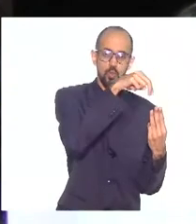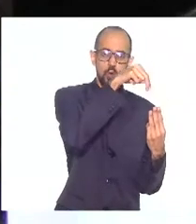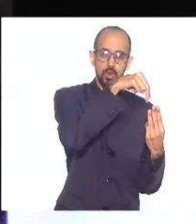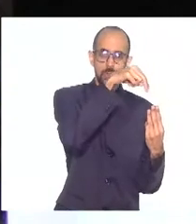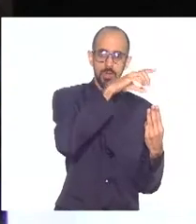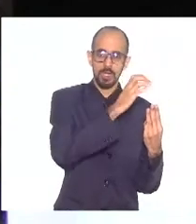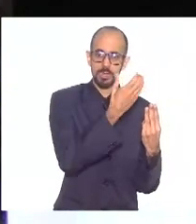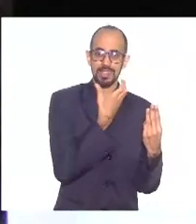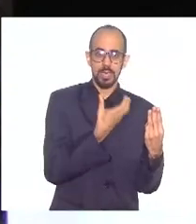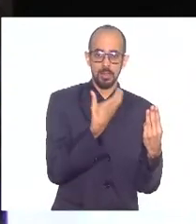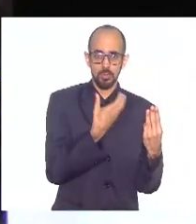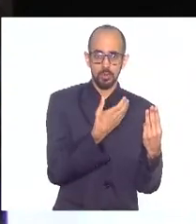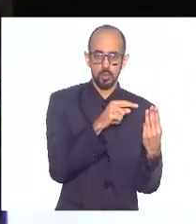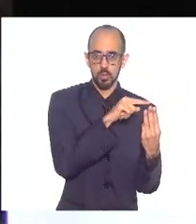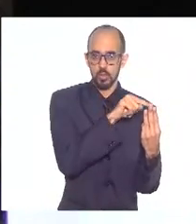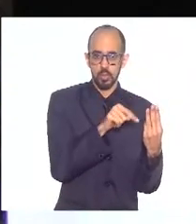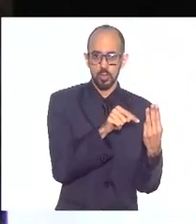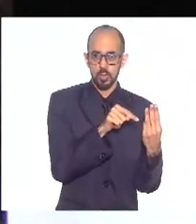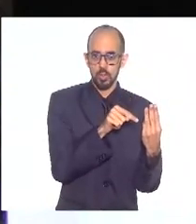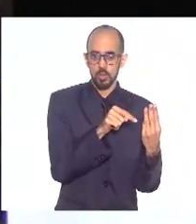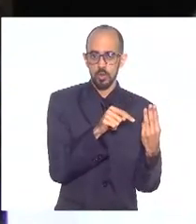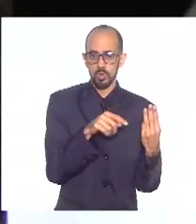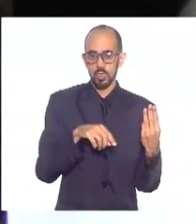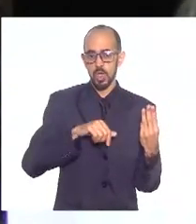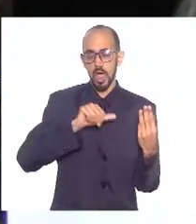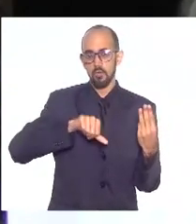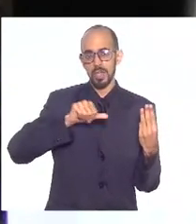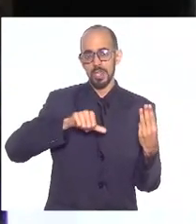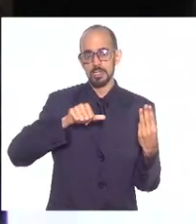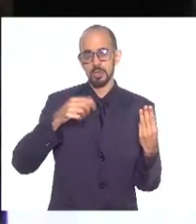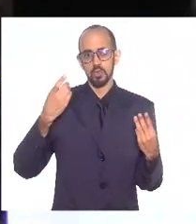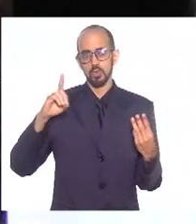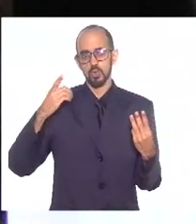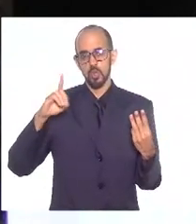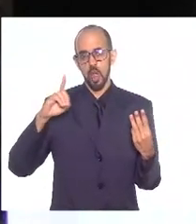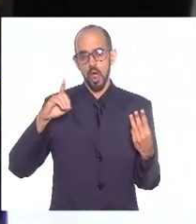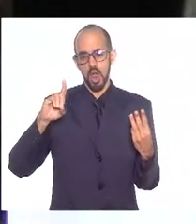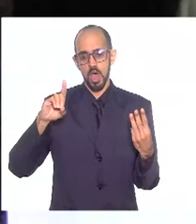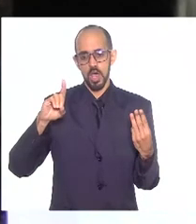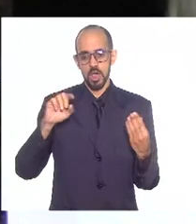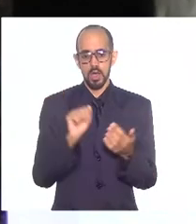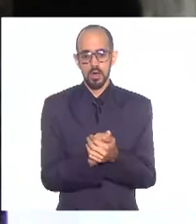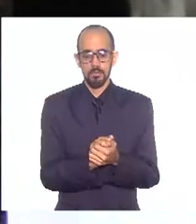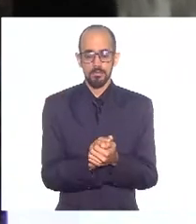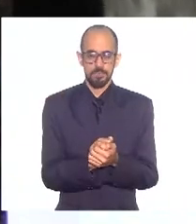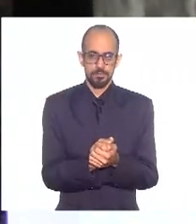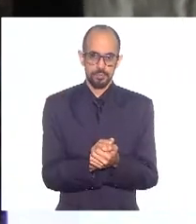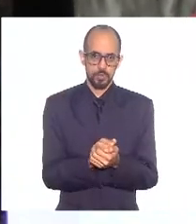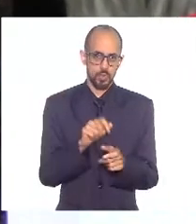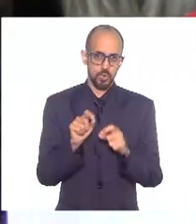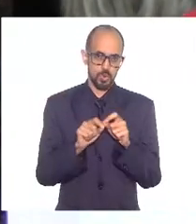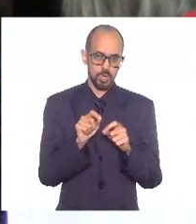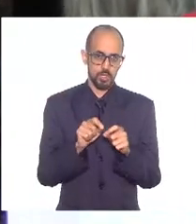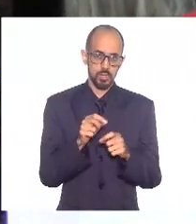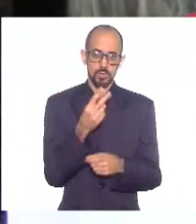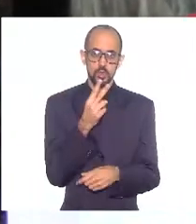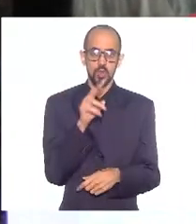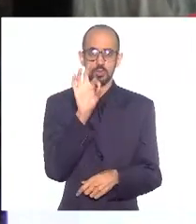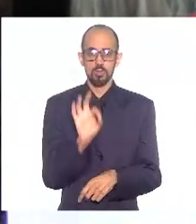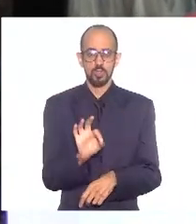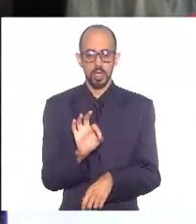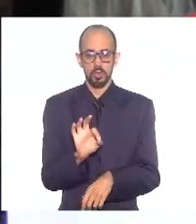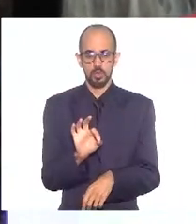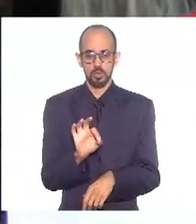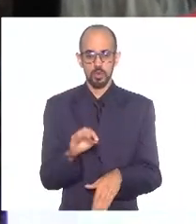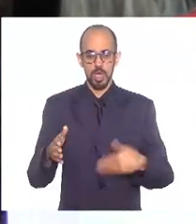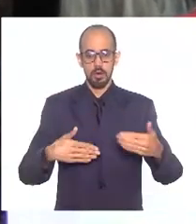câmbio não tem uma diferença, deputado e dublê de secretário Léo Vieira, de 2%, e